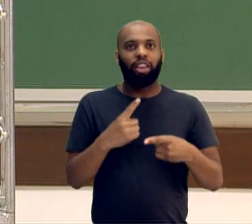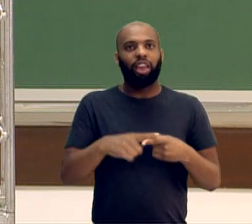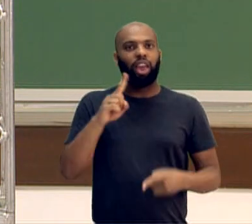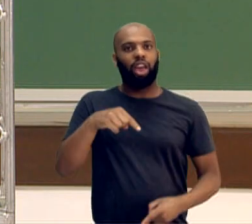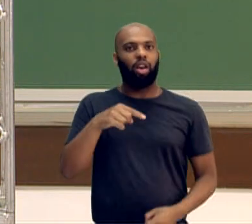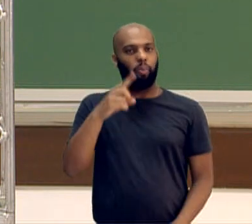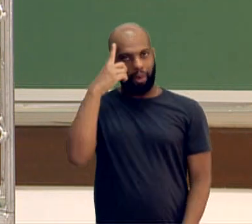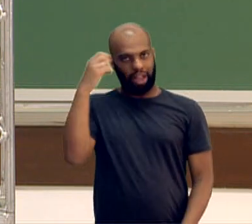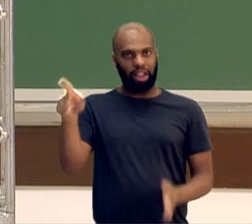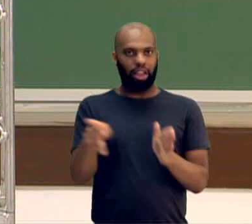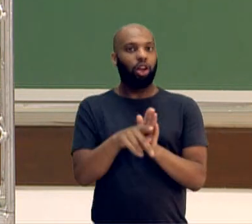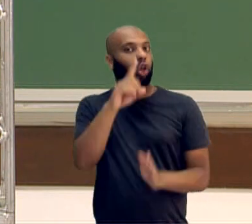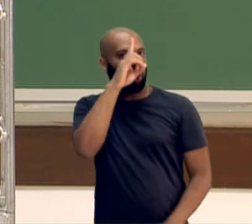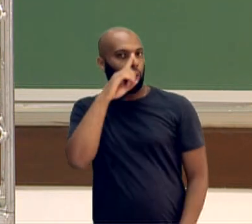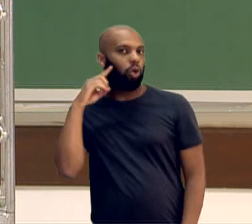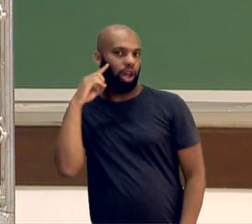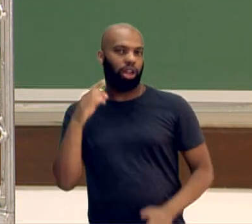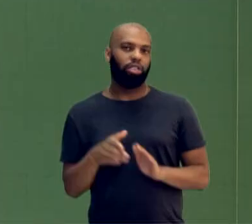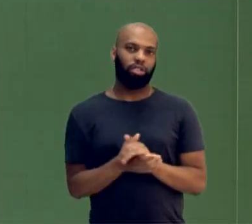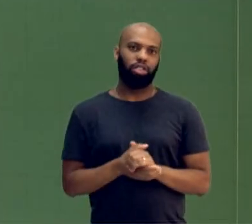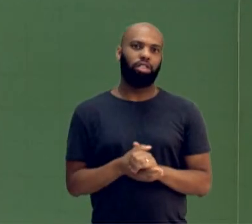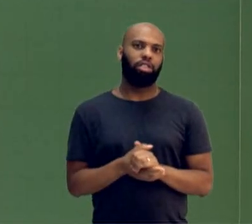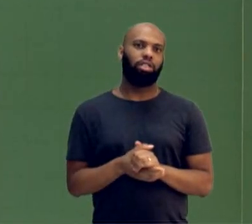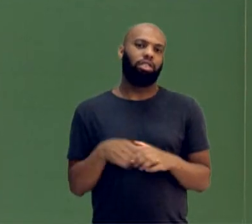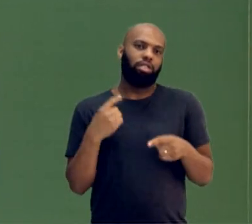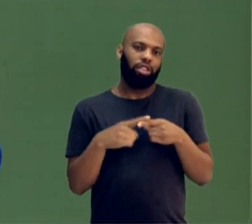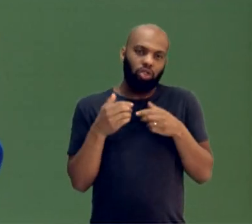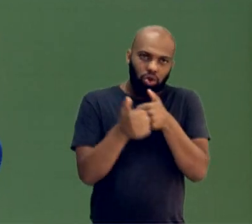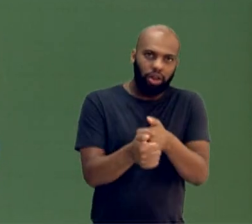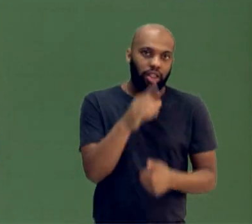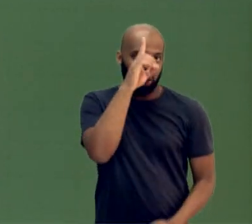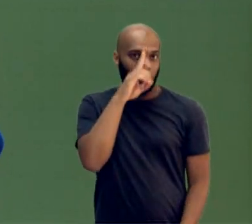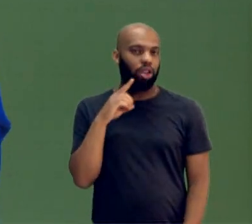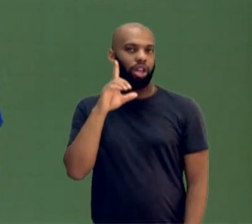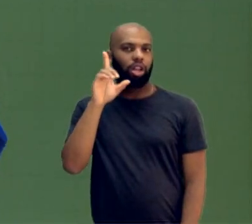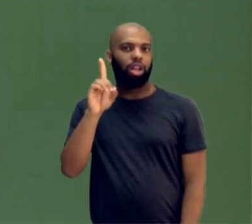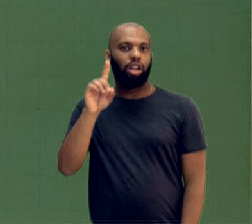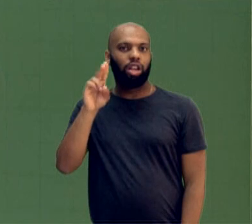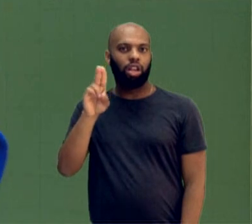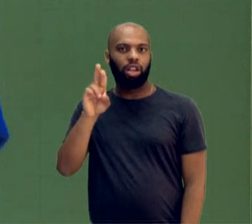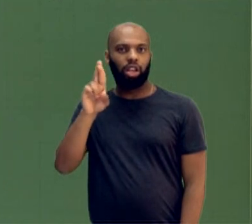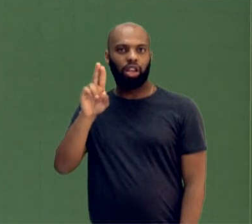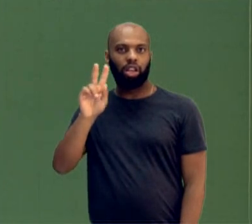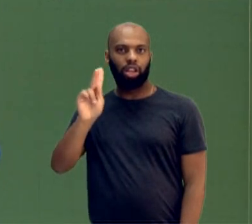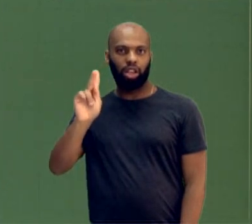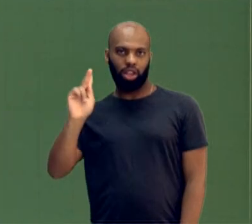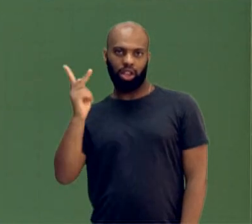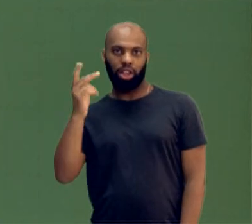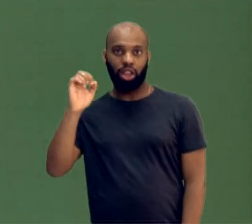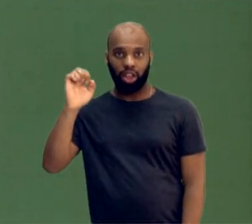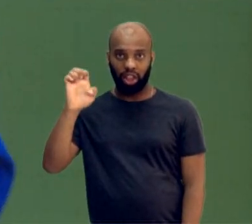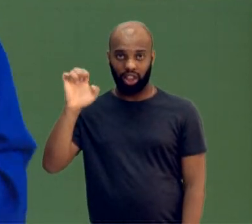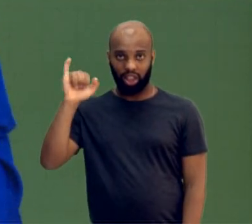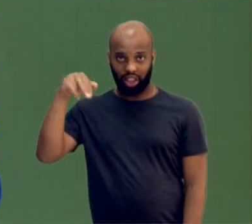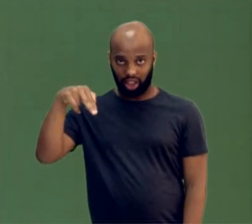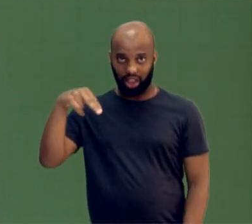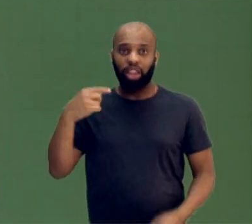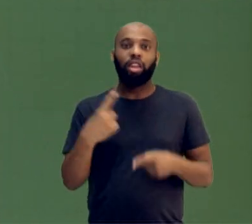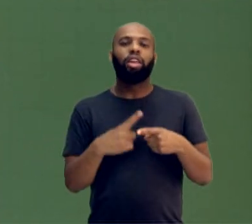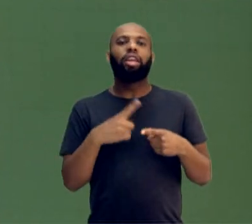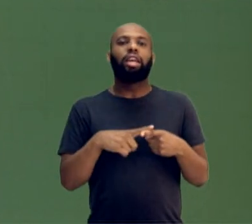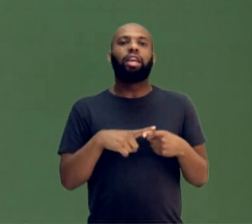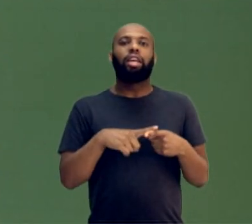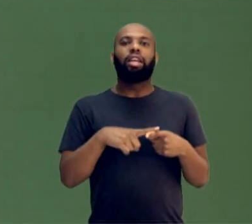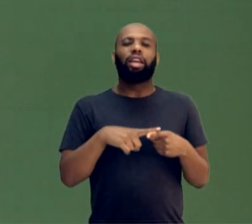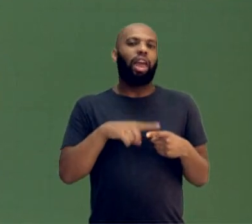veem no primeiro ano, no ensino médio. Né? Uma ideia muito durkheimiana. A sociedade é um corpo complexo. Se cada órgão, cada instituição funciona